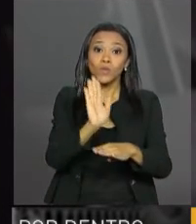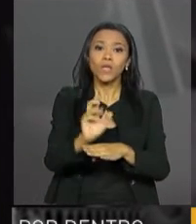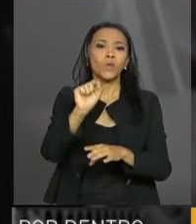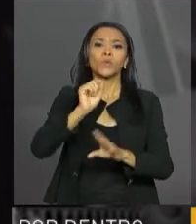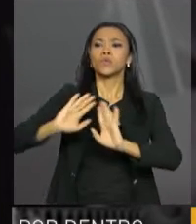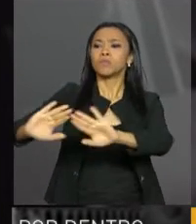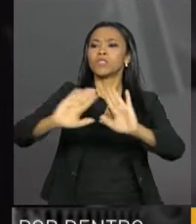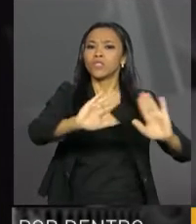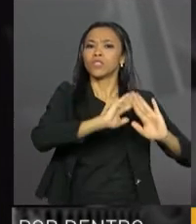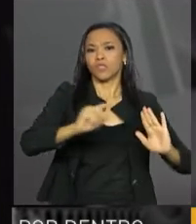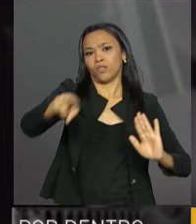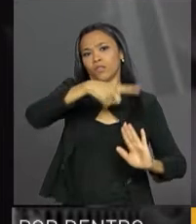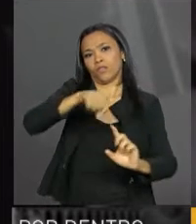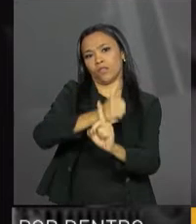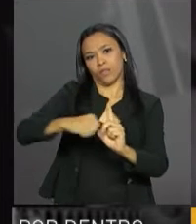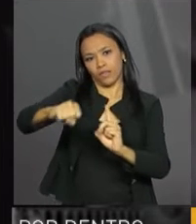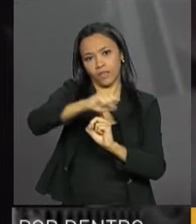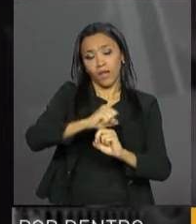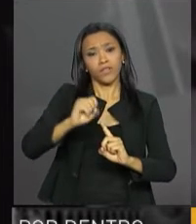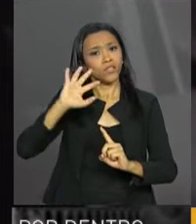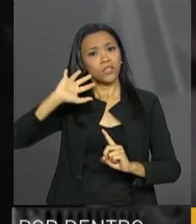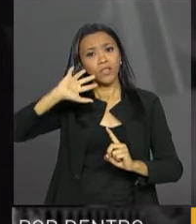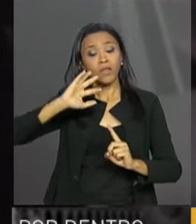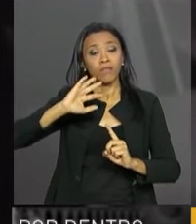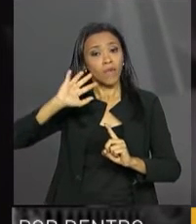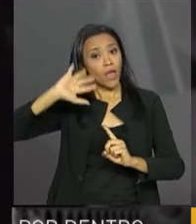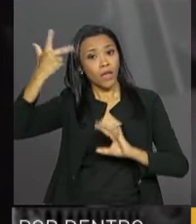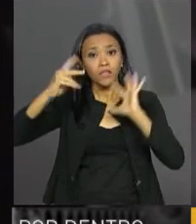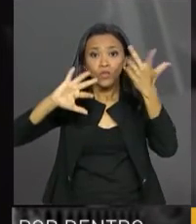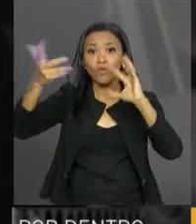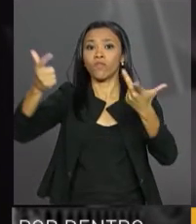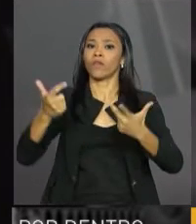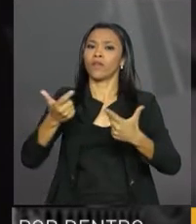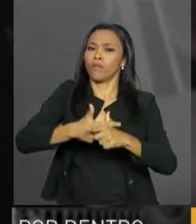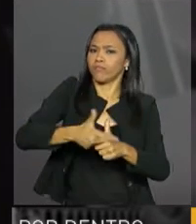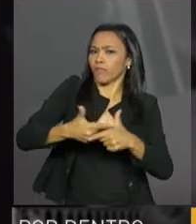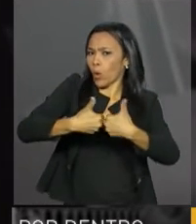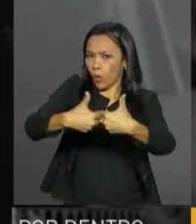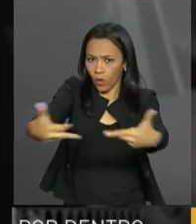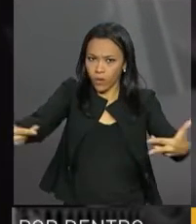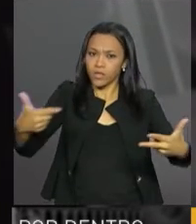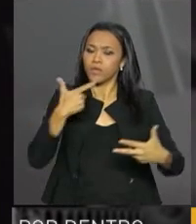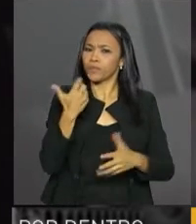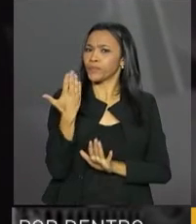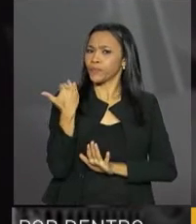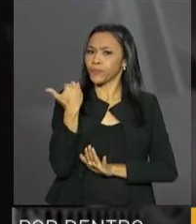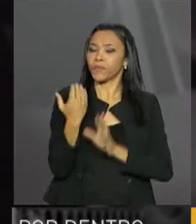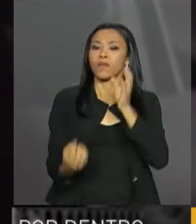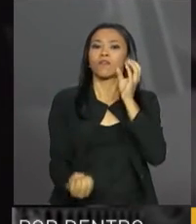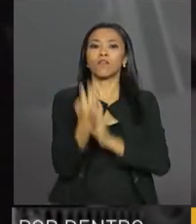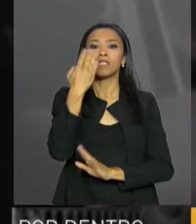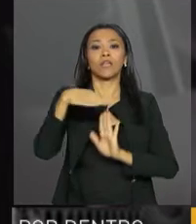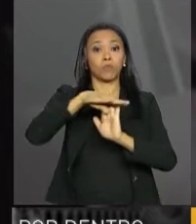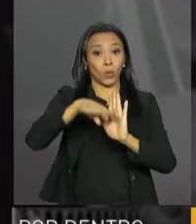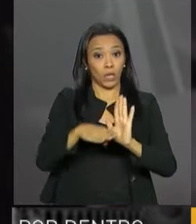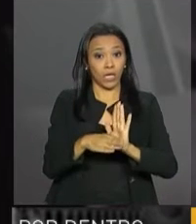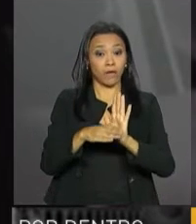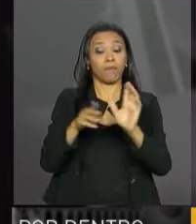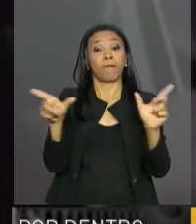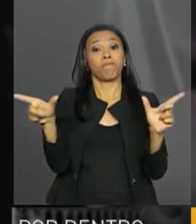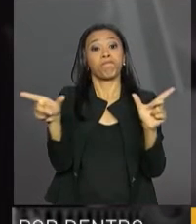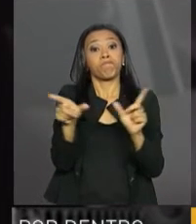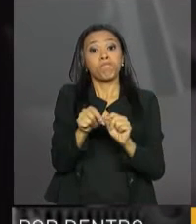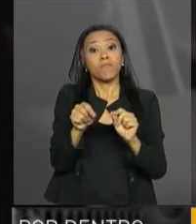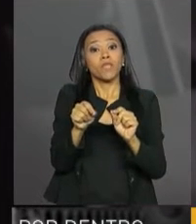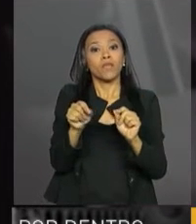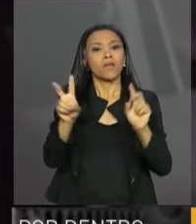buscar soluções para a problemática que existe. O programa Identidade Jovem, lançado recentemente, em dezembro, ele está em fase